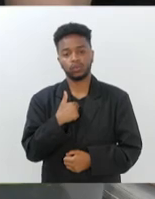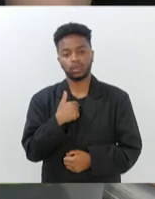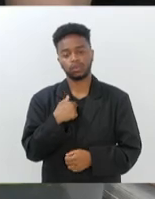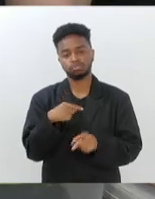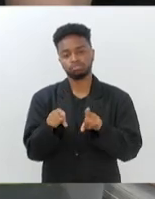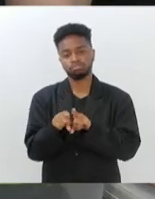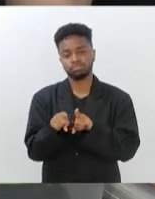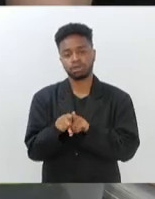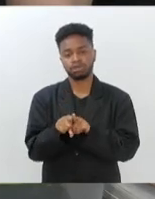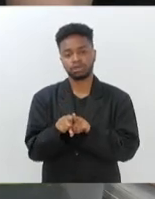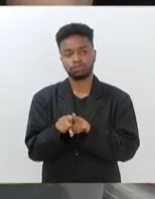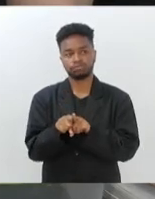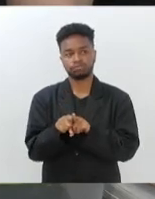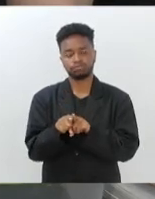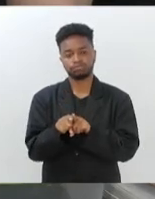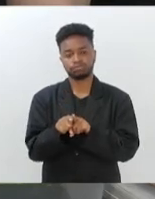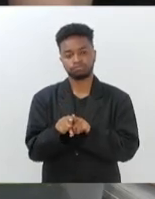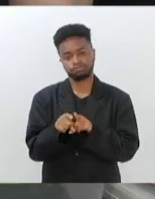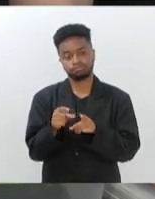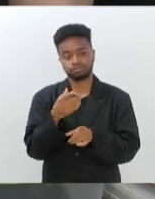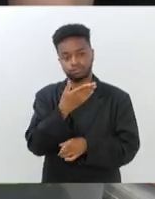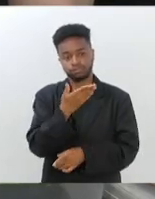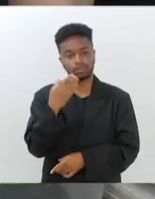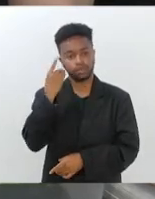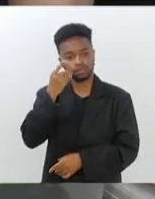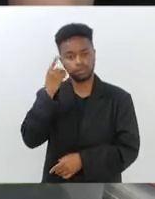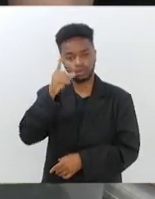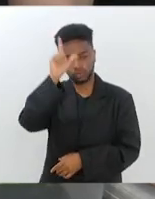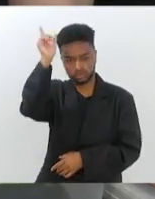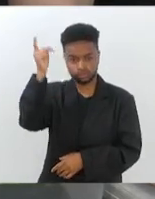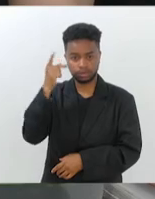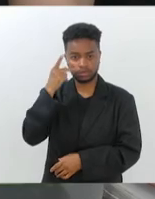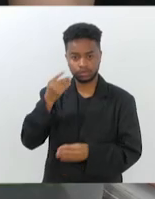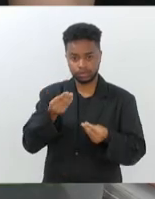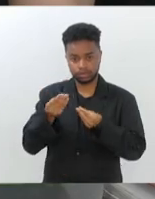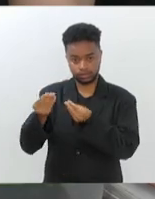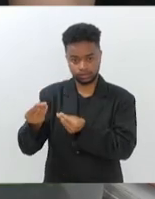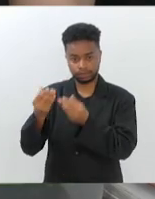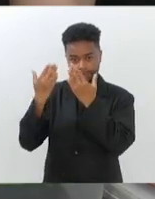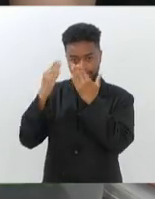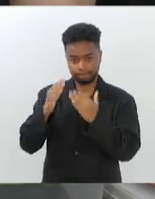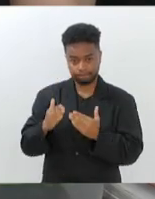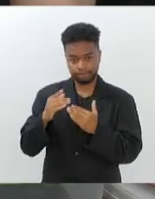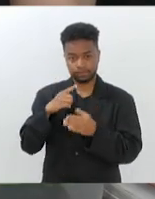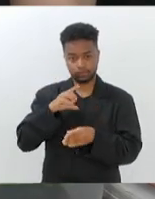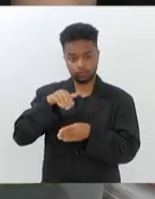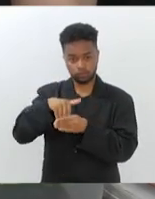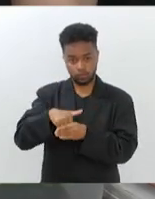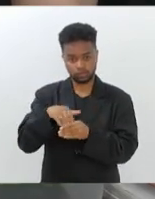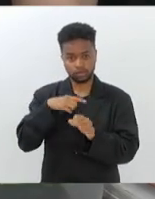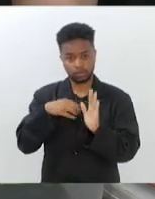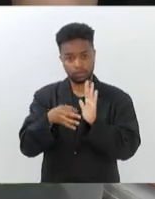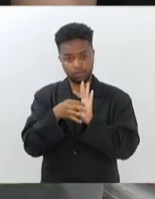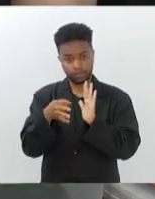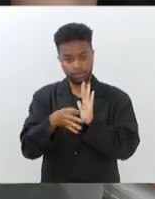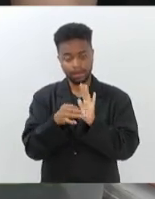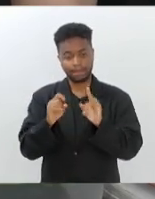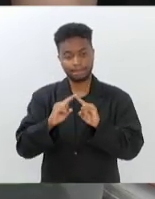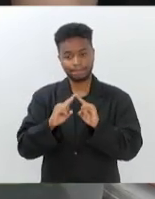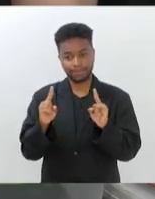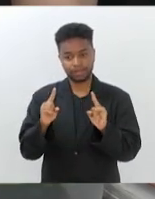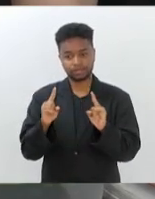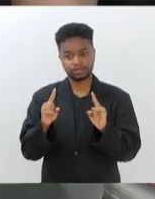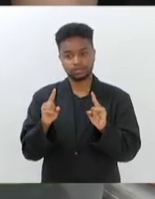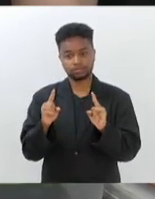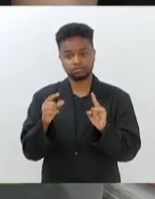tenderia o Deputado Luiz Paulo vai devolver o pedido de vistas com um voto com parecer mas eu tenderia a